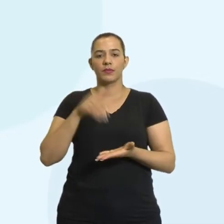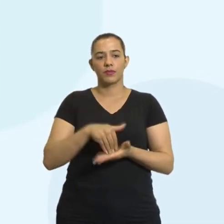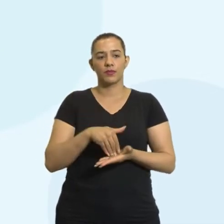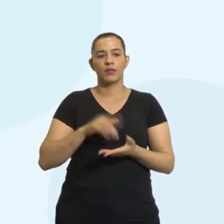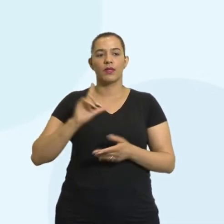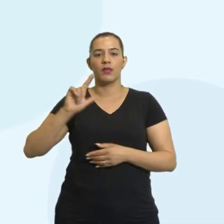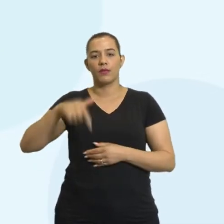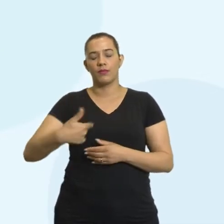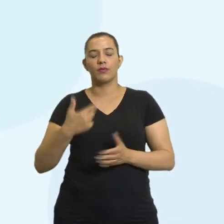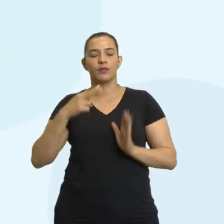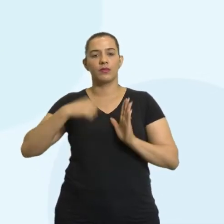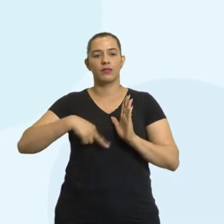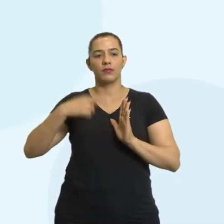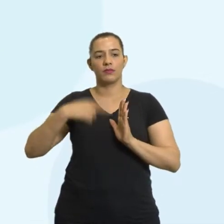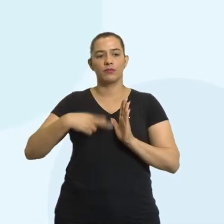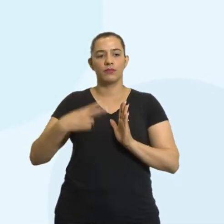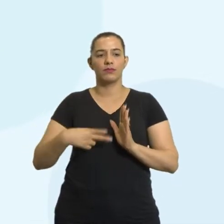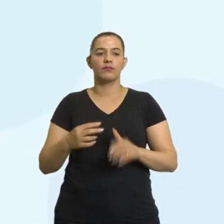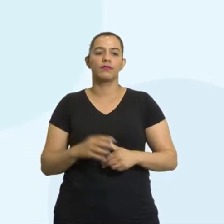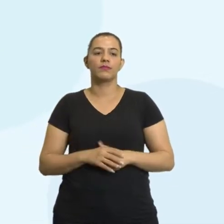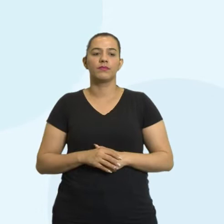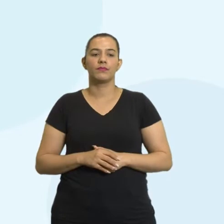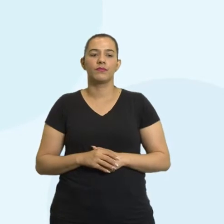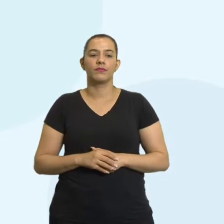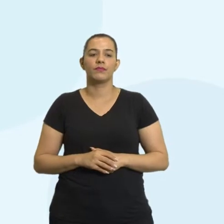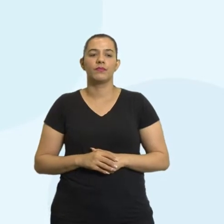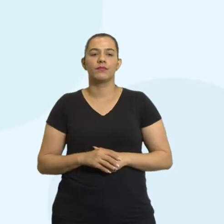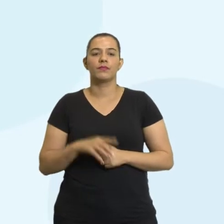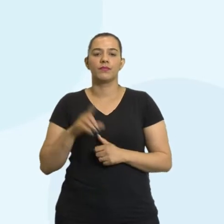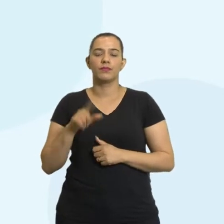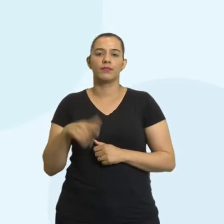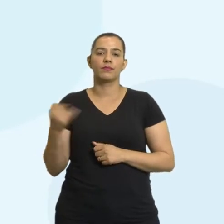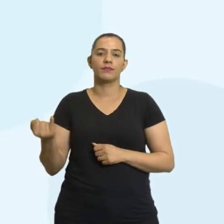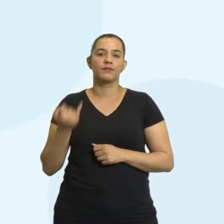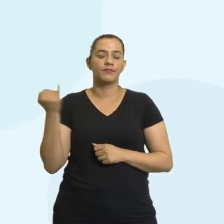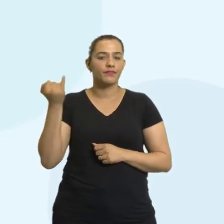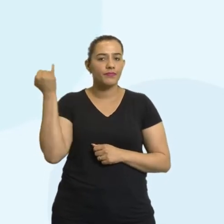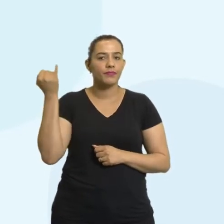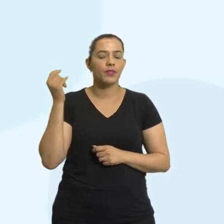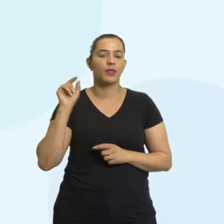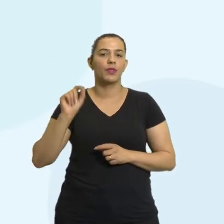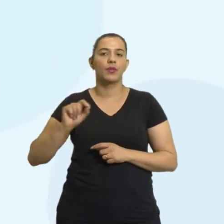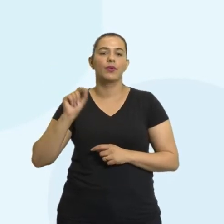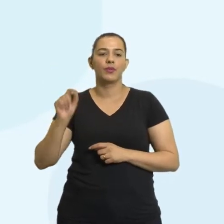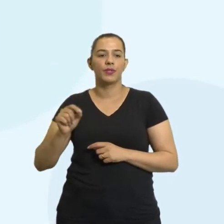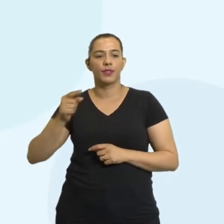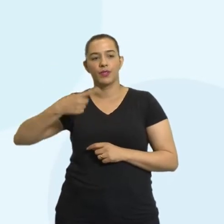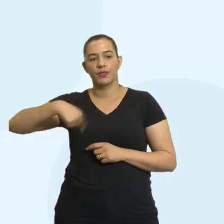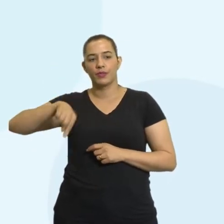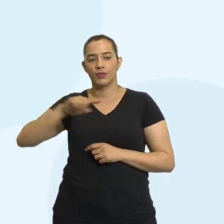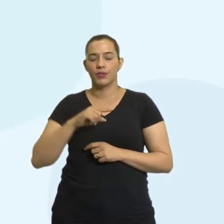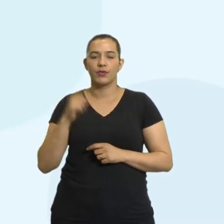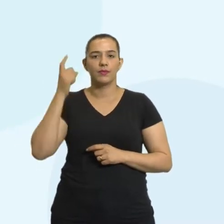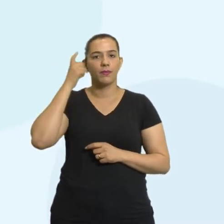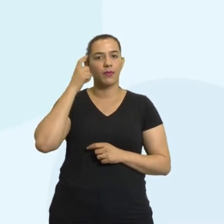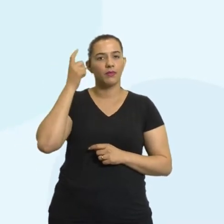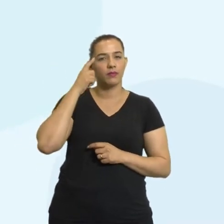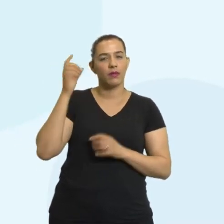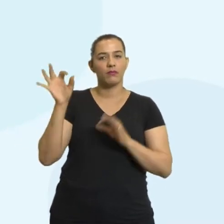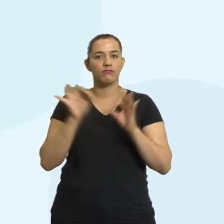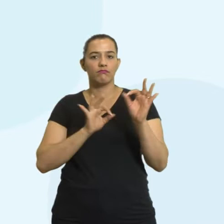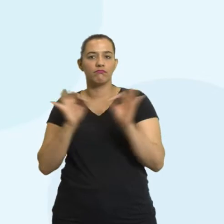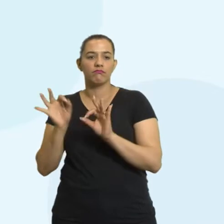depois da leitura, né? É importante a gente pensar